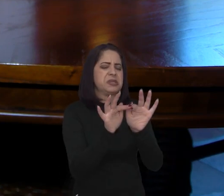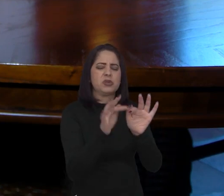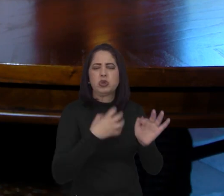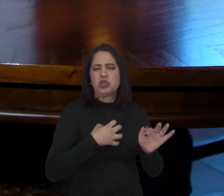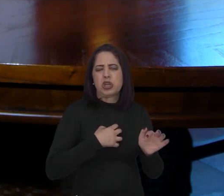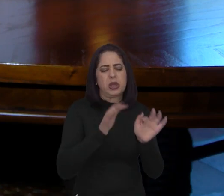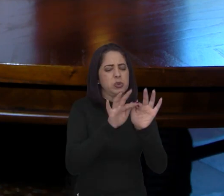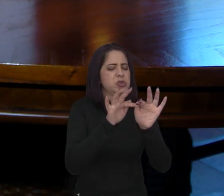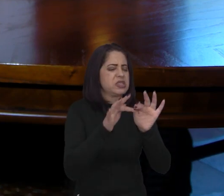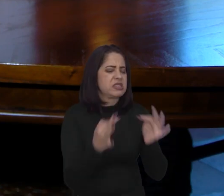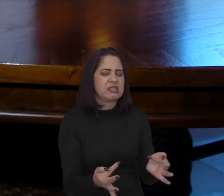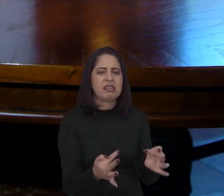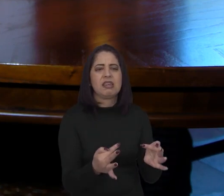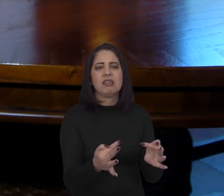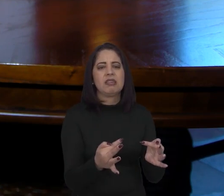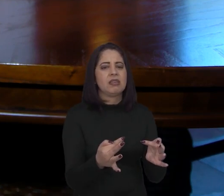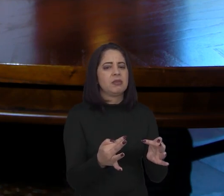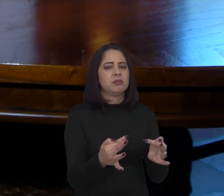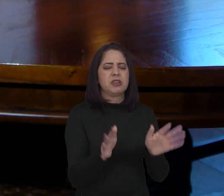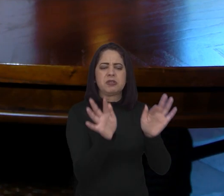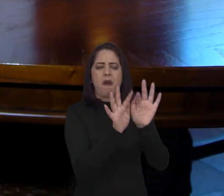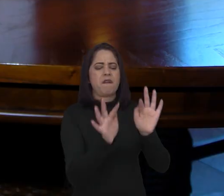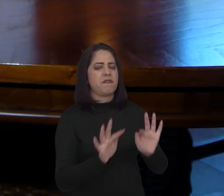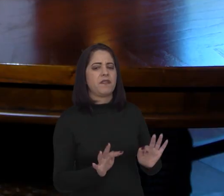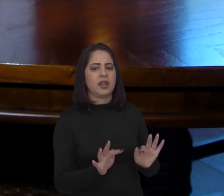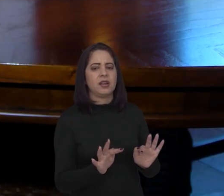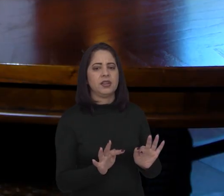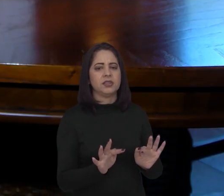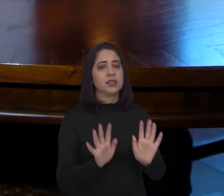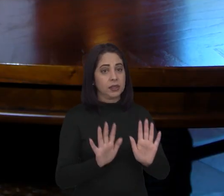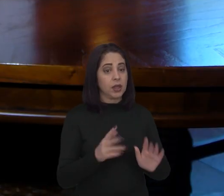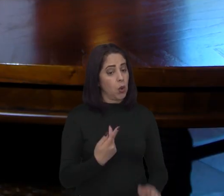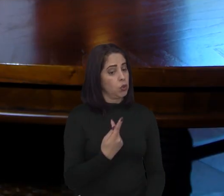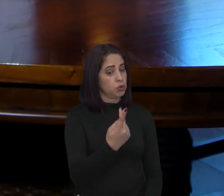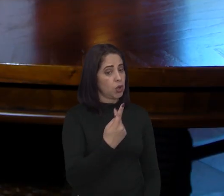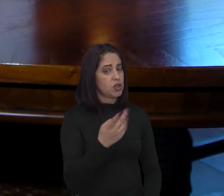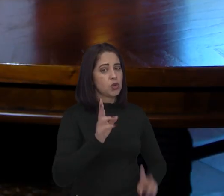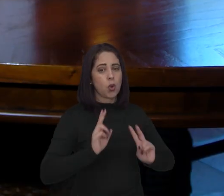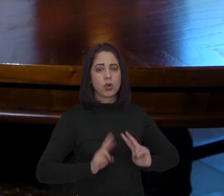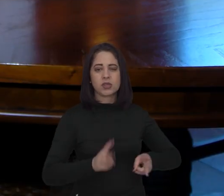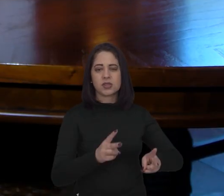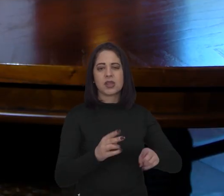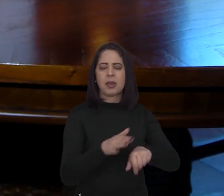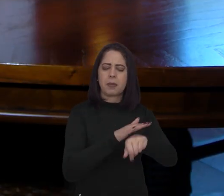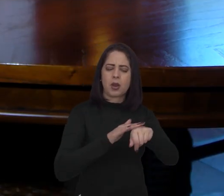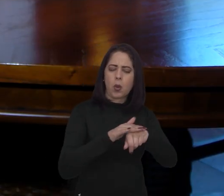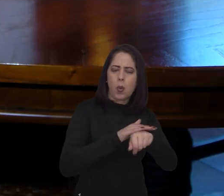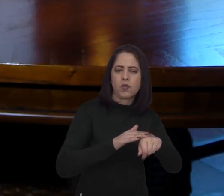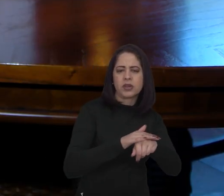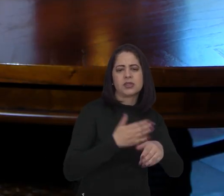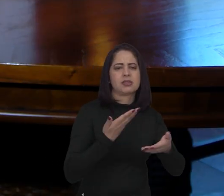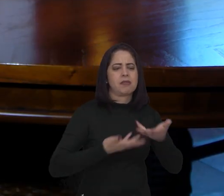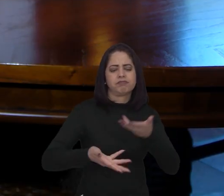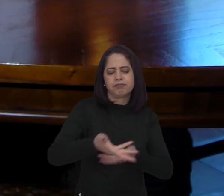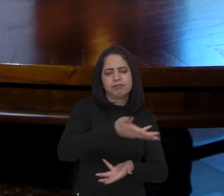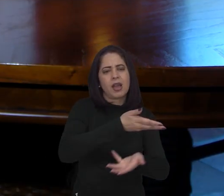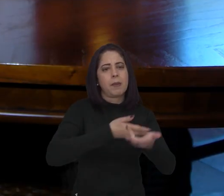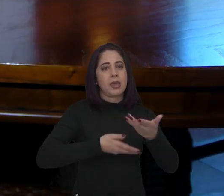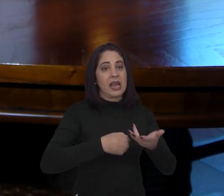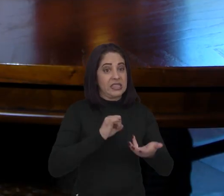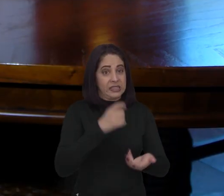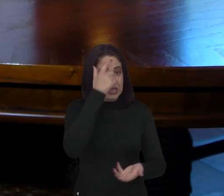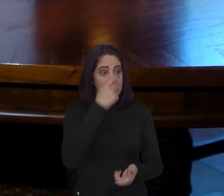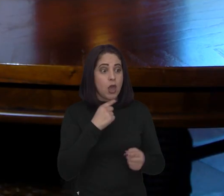simples, atendia qualquer... e estabeleceu um elo de conversação. Quando eu tirava dúvida com